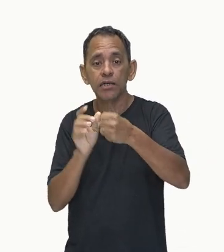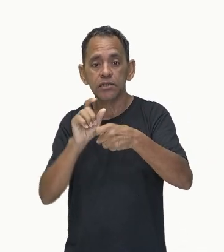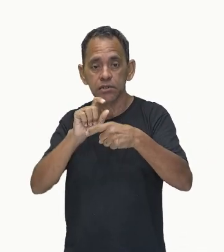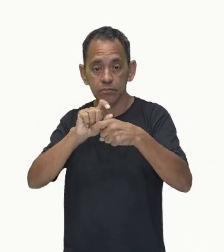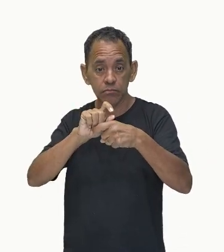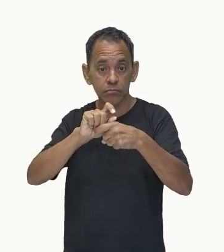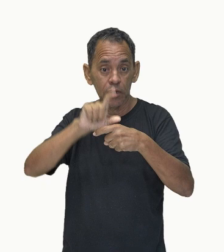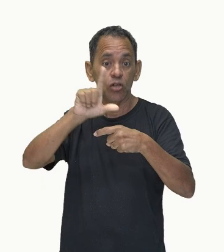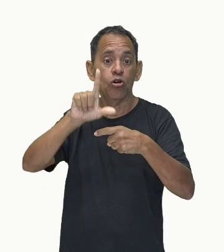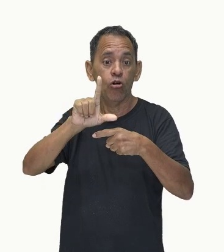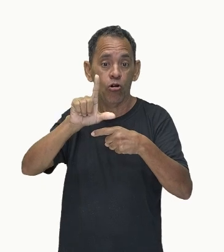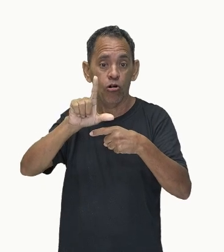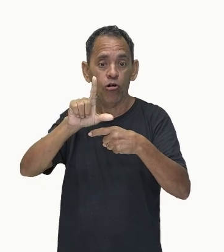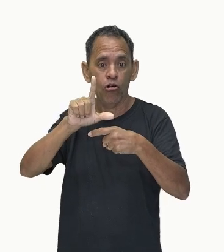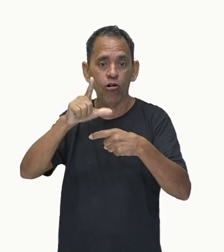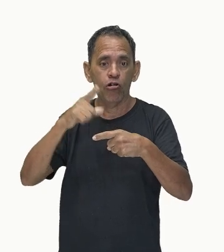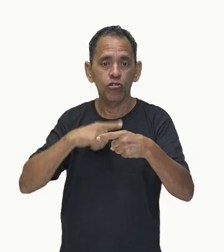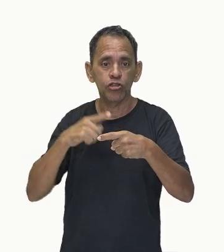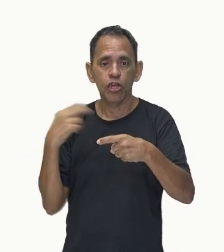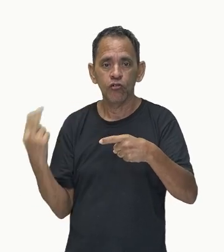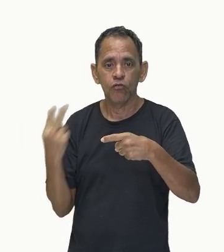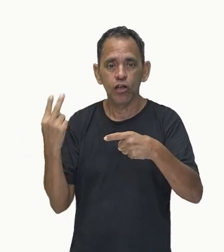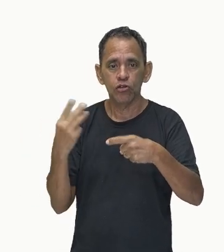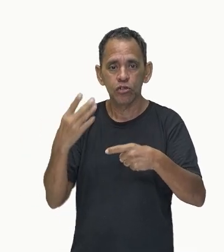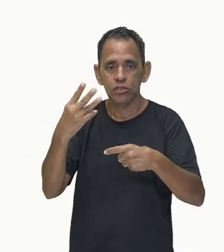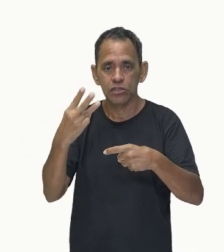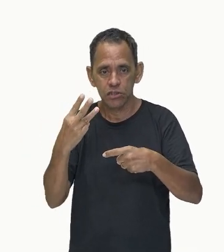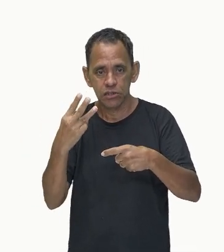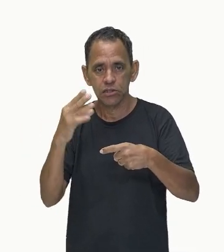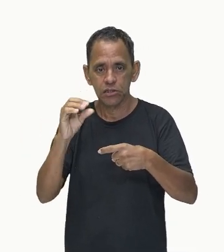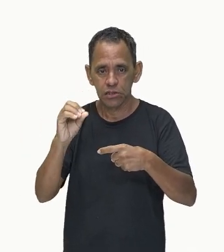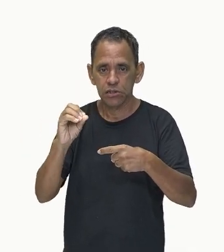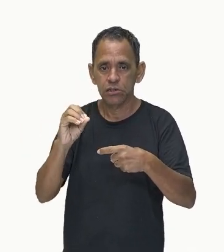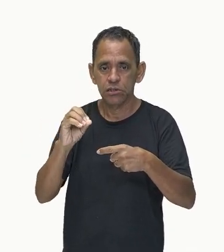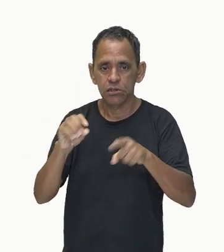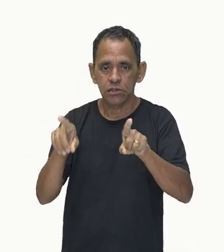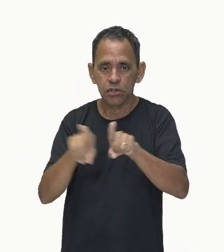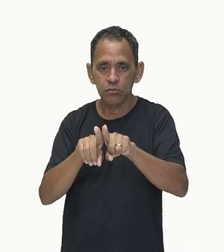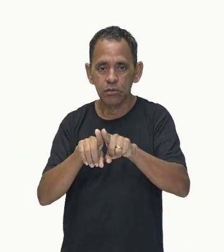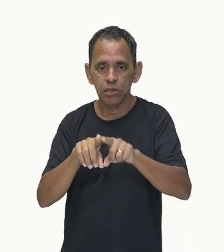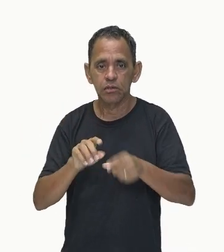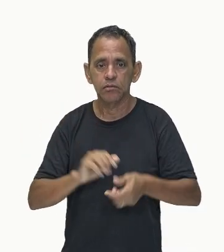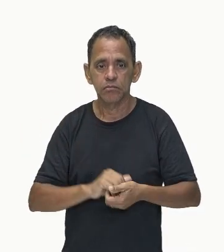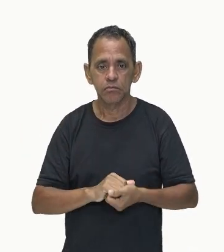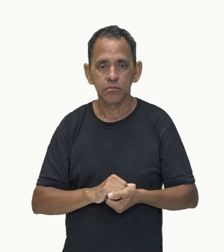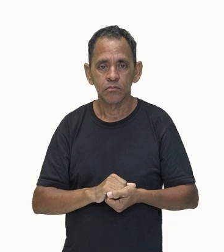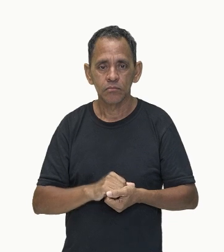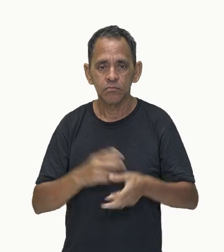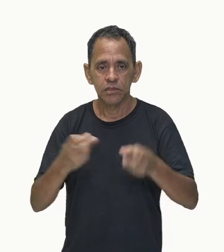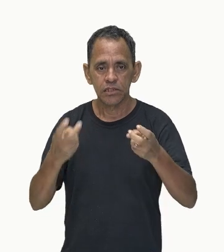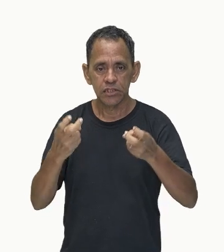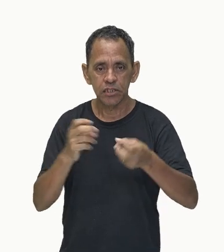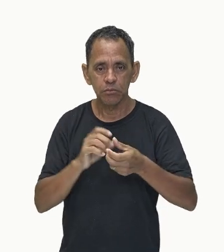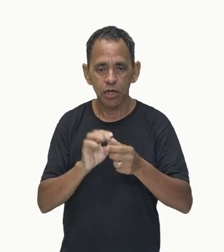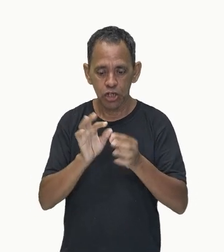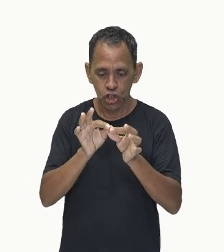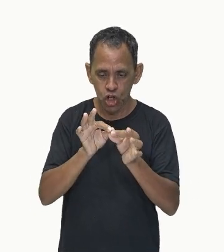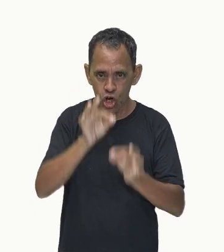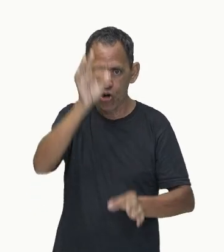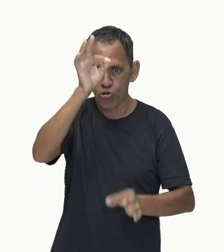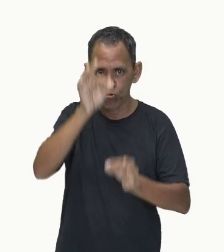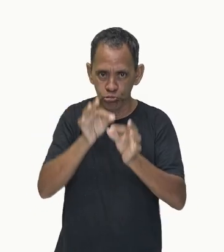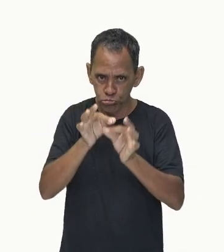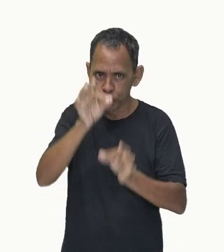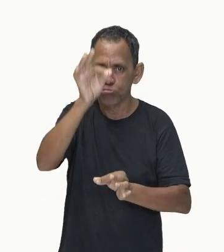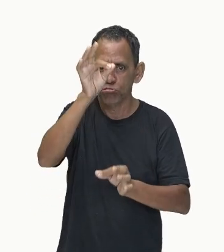Vale 30. E a altura do trapézio é exatamente essa parte que está no eixo das ordenadas. Isso aqui vai